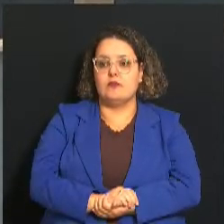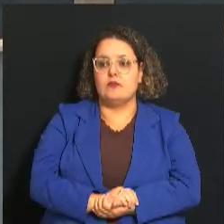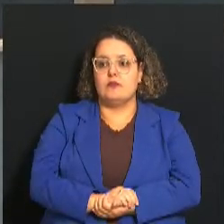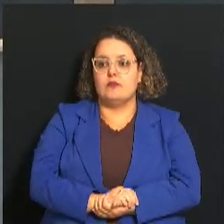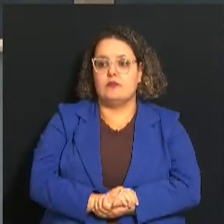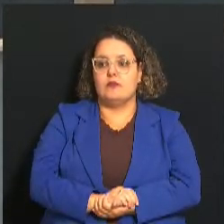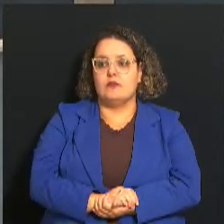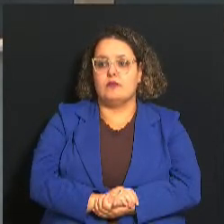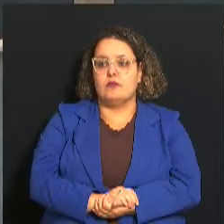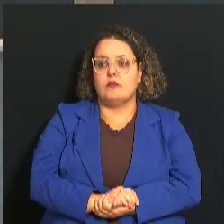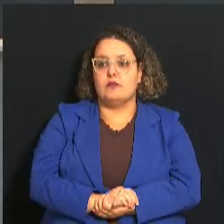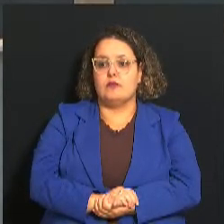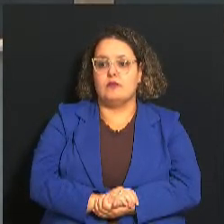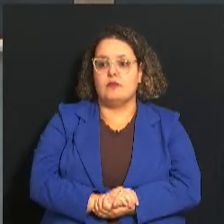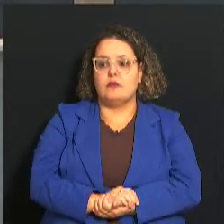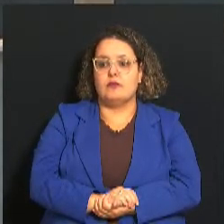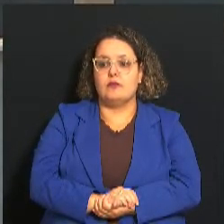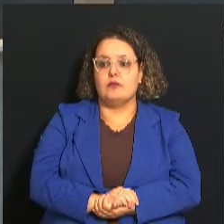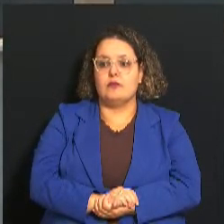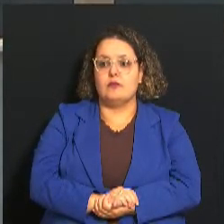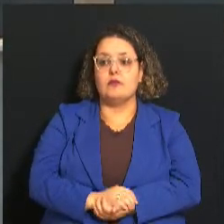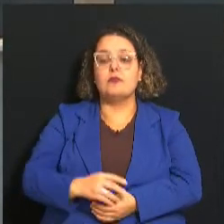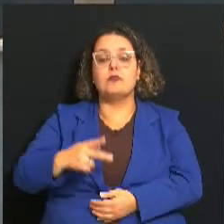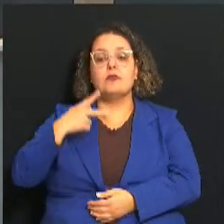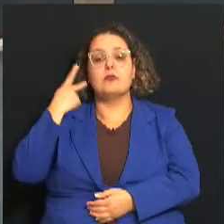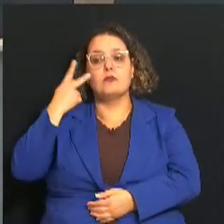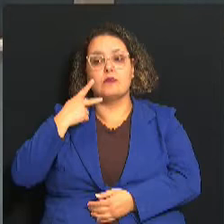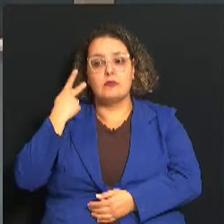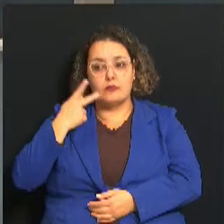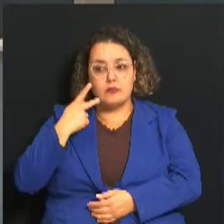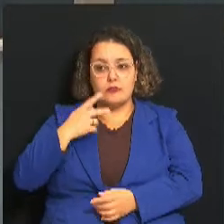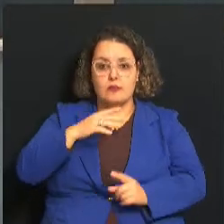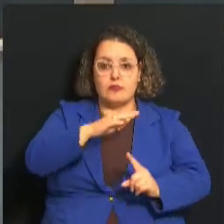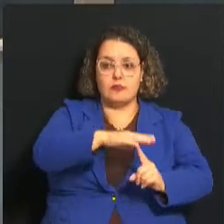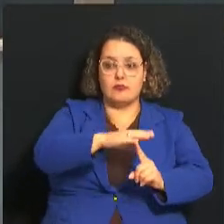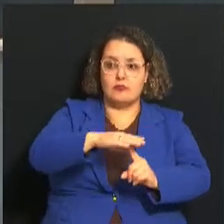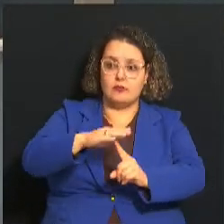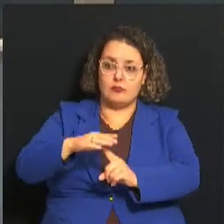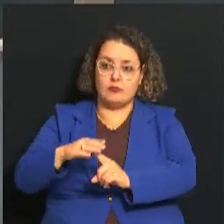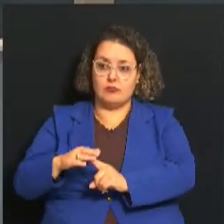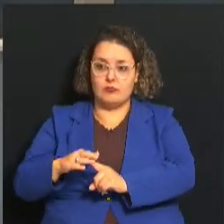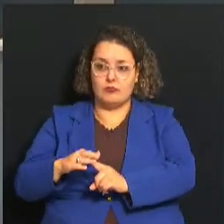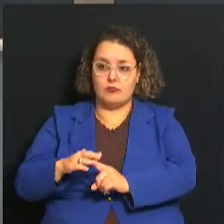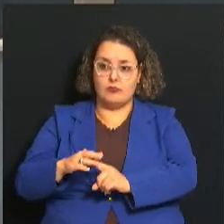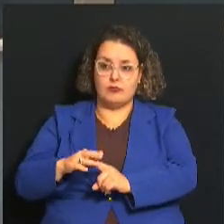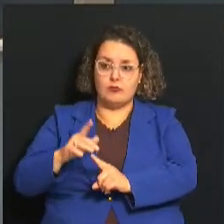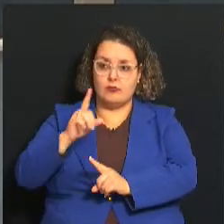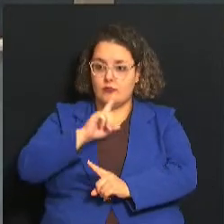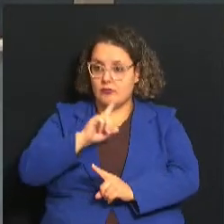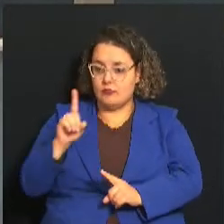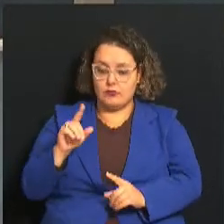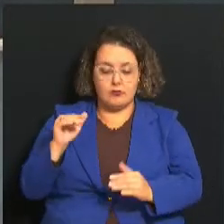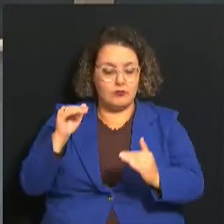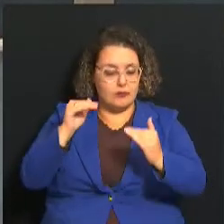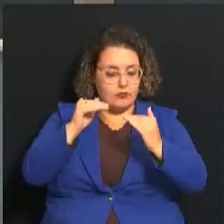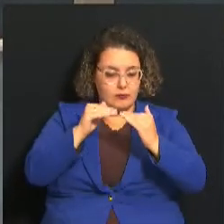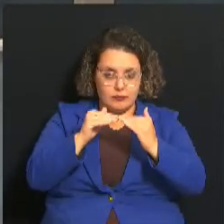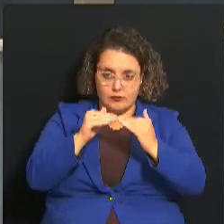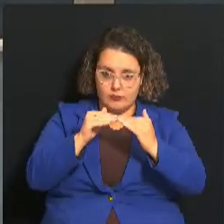ser um referendo a uma política ambiental que não vai ao encontro das necessidades